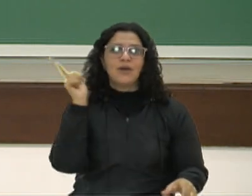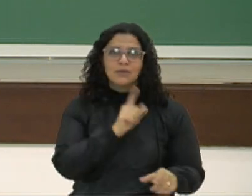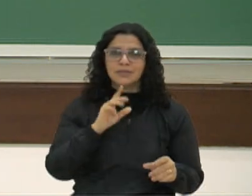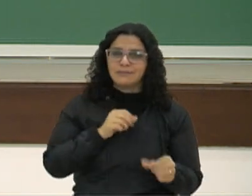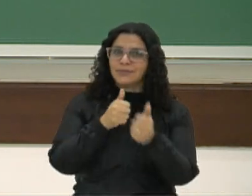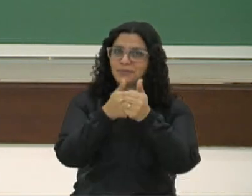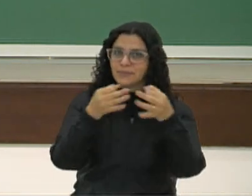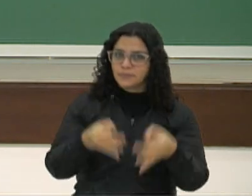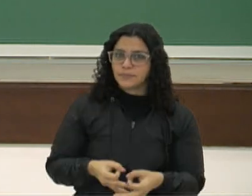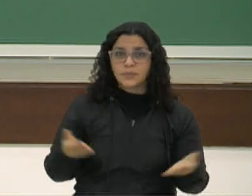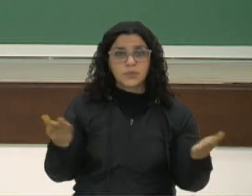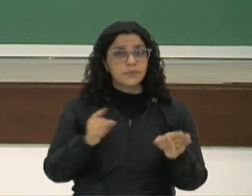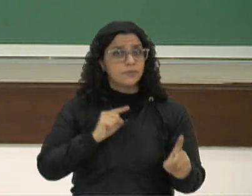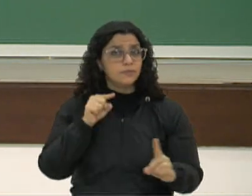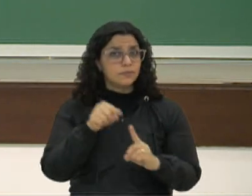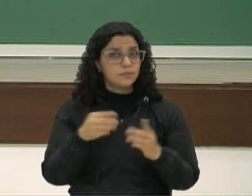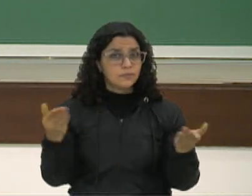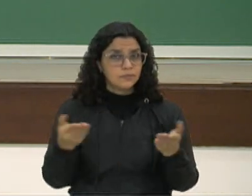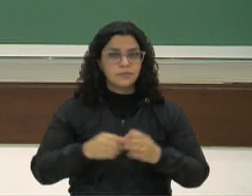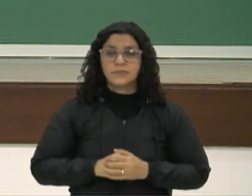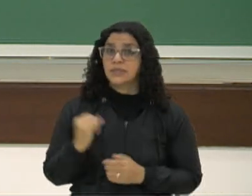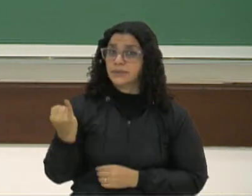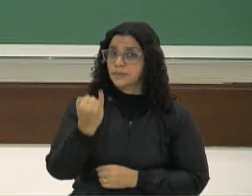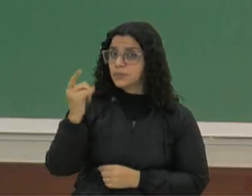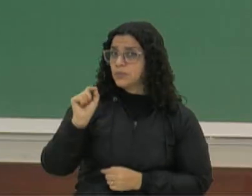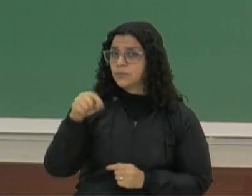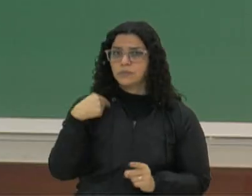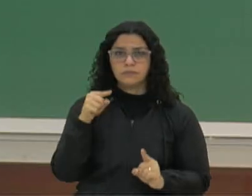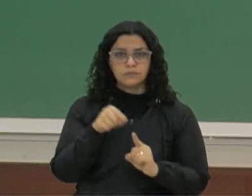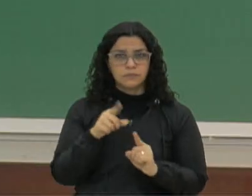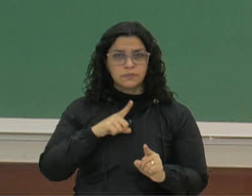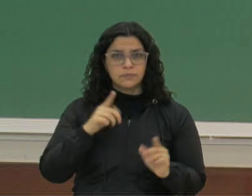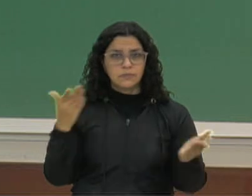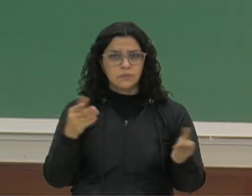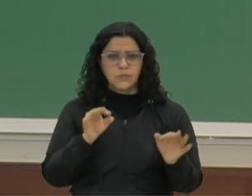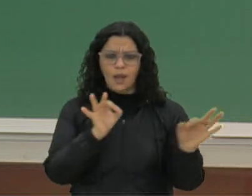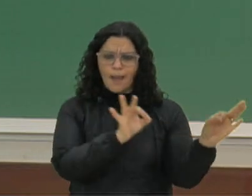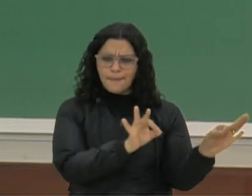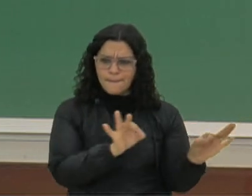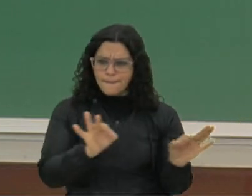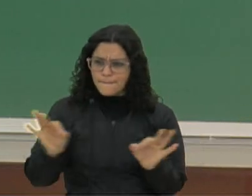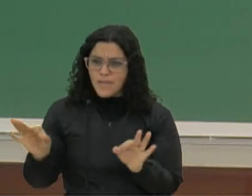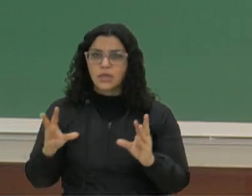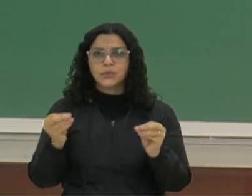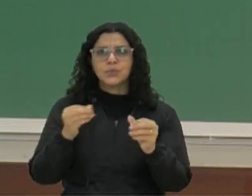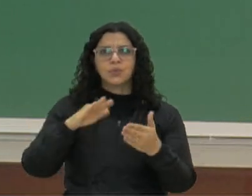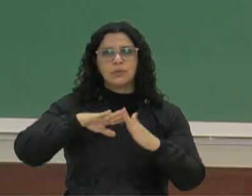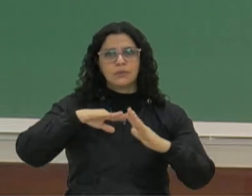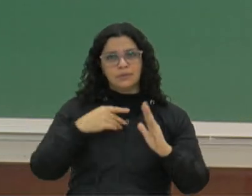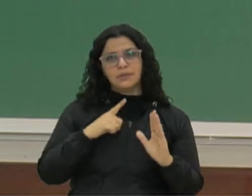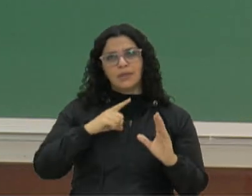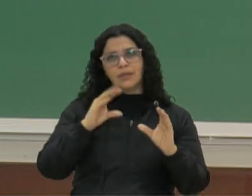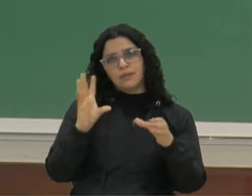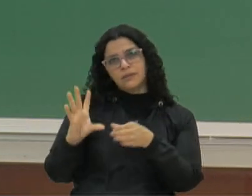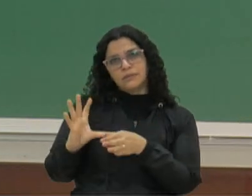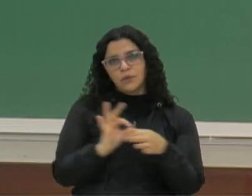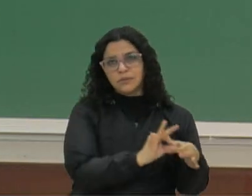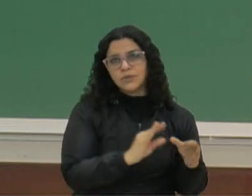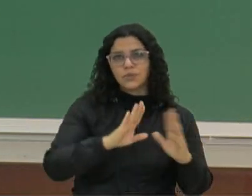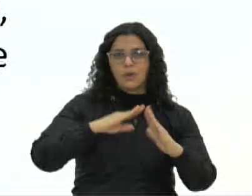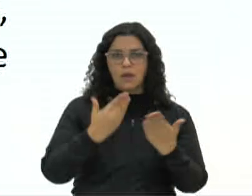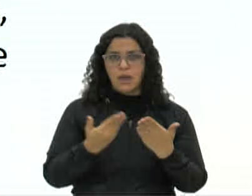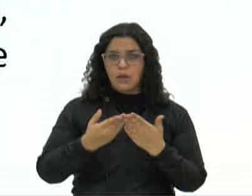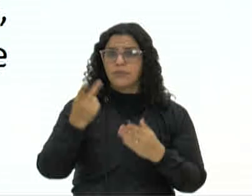Então vamos aos nossos objetivos, lembra? Muito importante que eles vão traçar o rumo da nossa aula. Nós vamos relembrar aí os